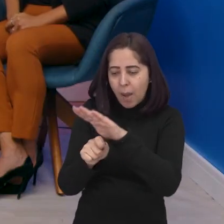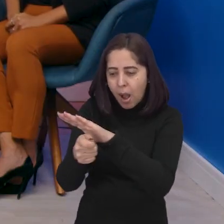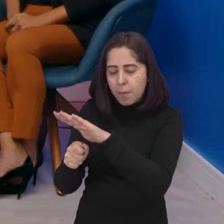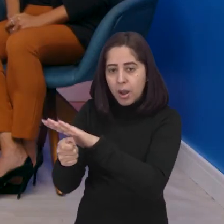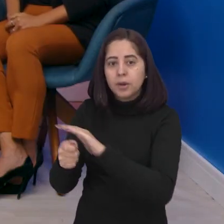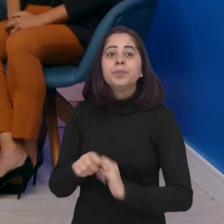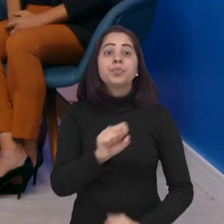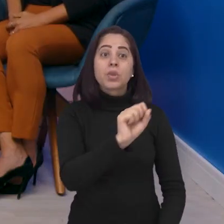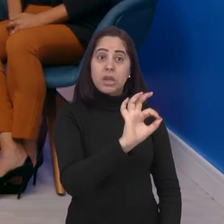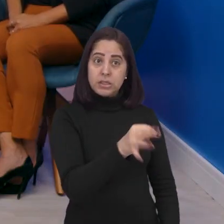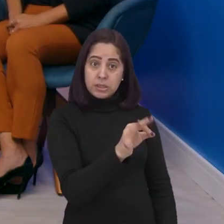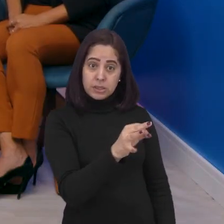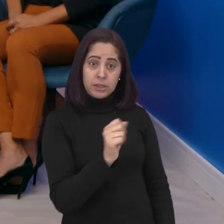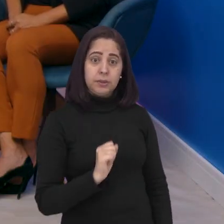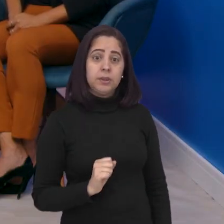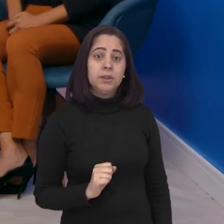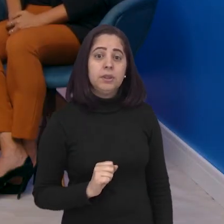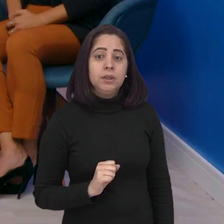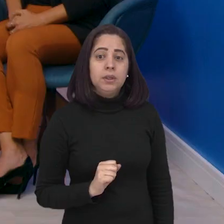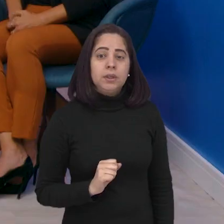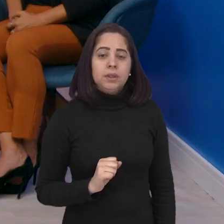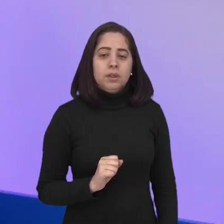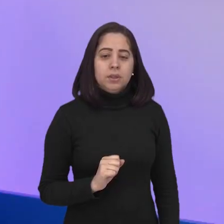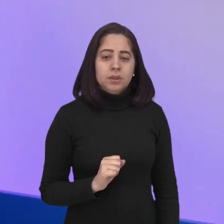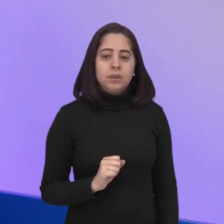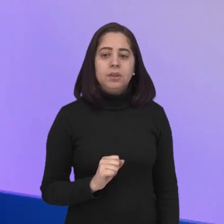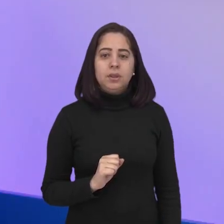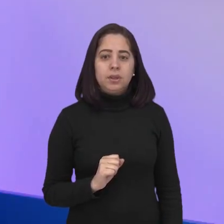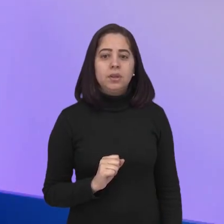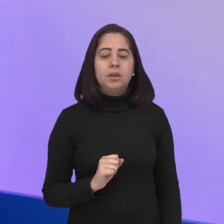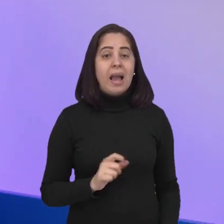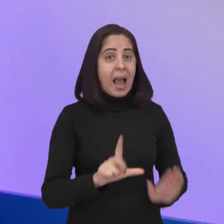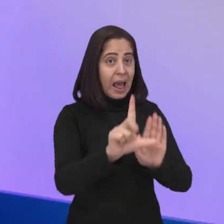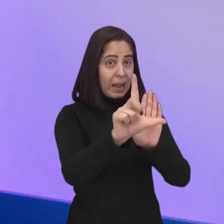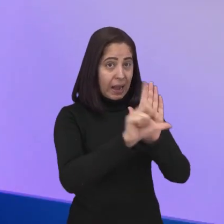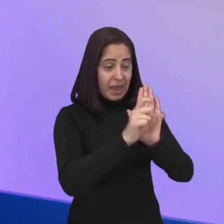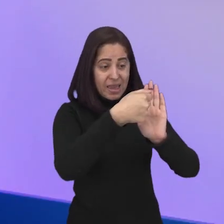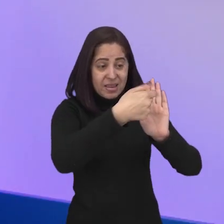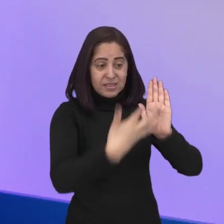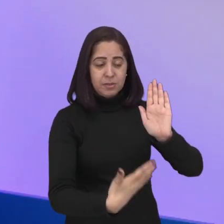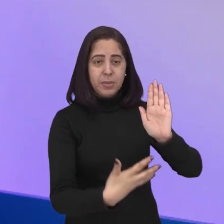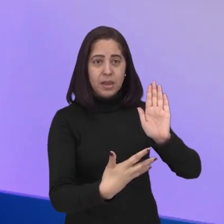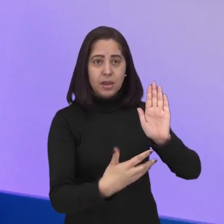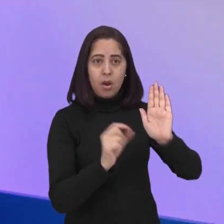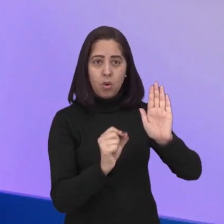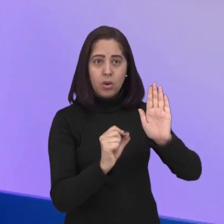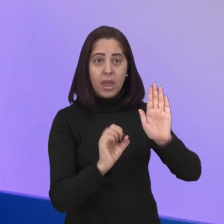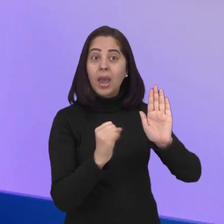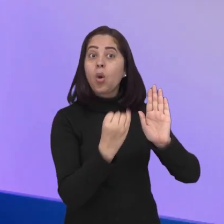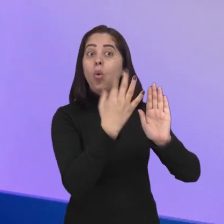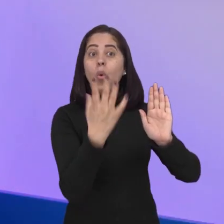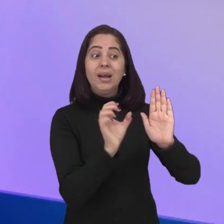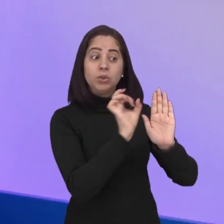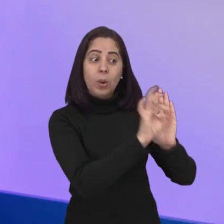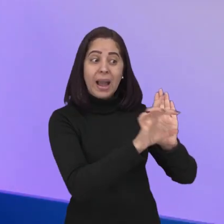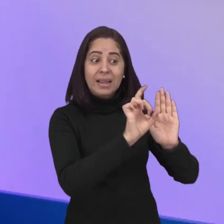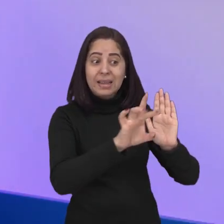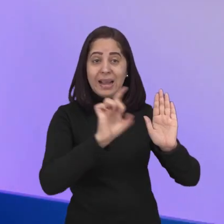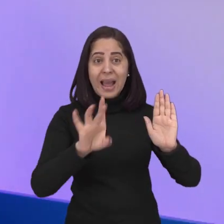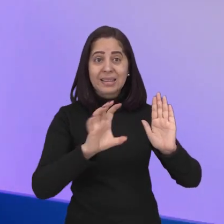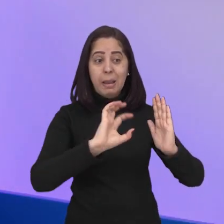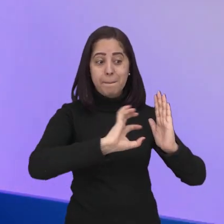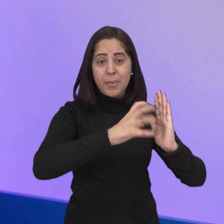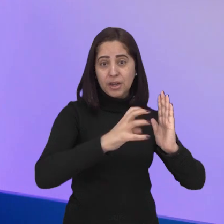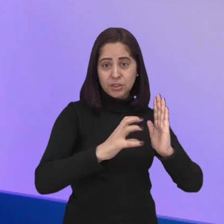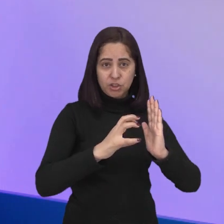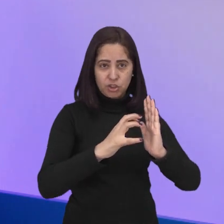fundo, né? Perfeitamente. E nessa divisão, veja bem, a lei determina qual é o valor que cada partido recebe.